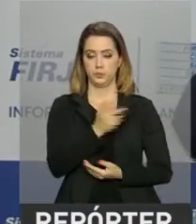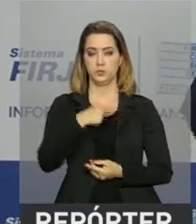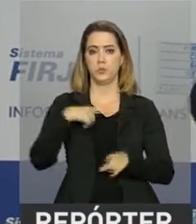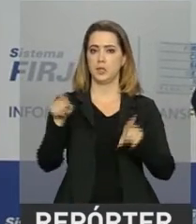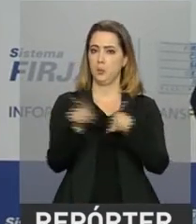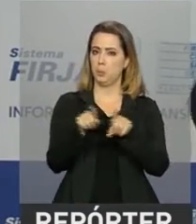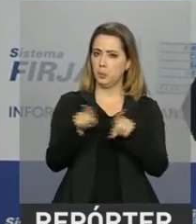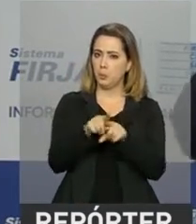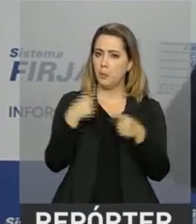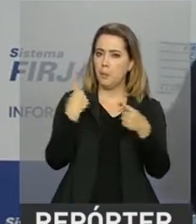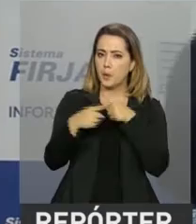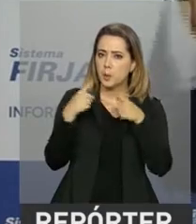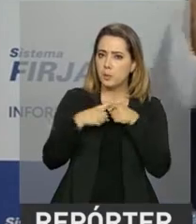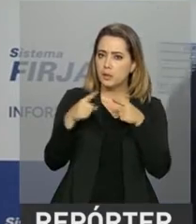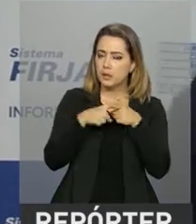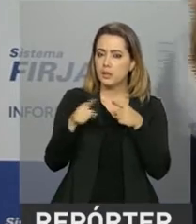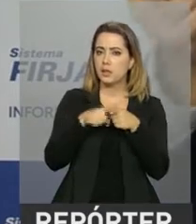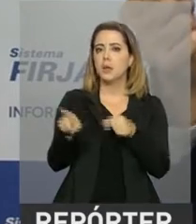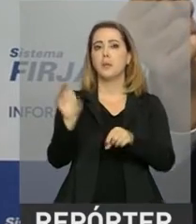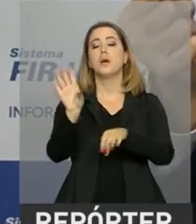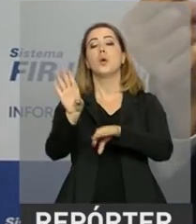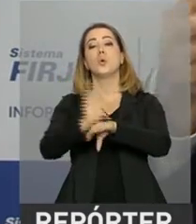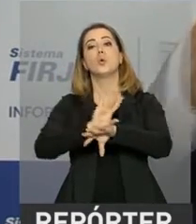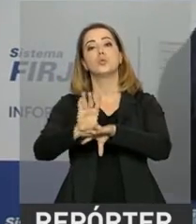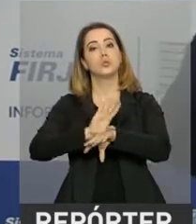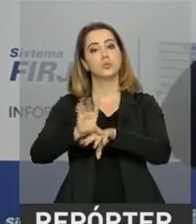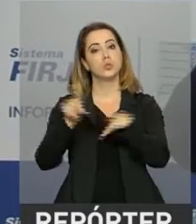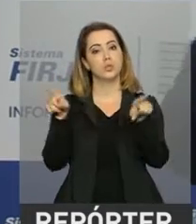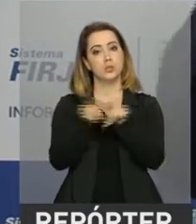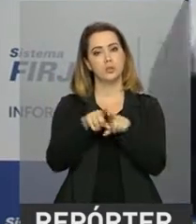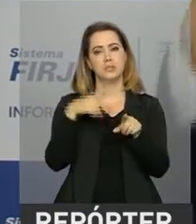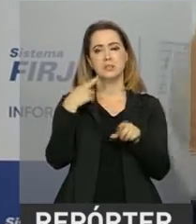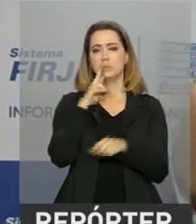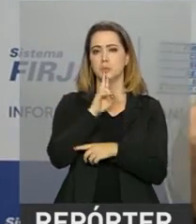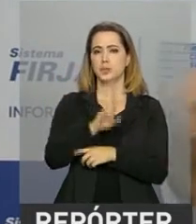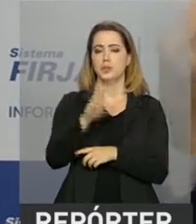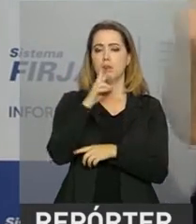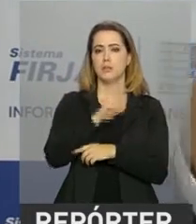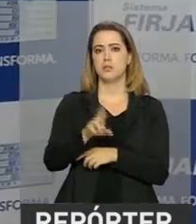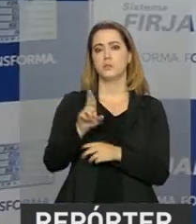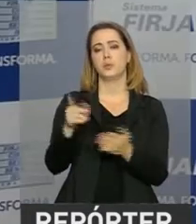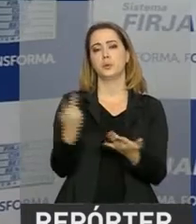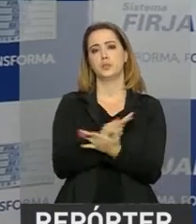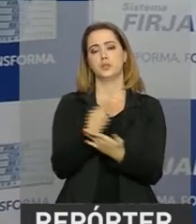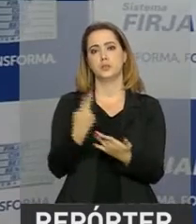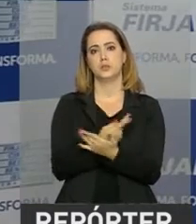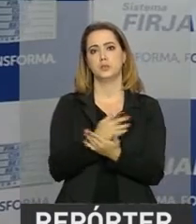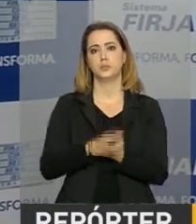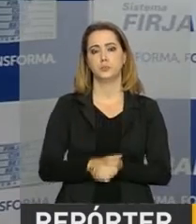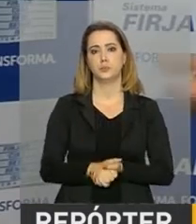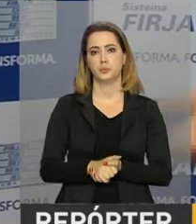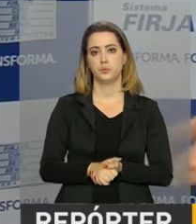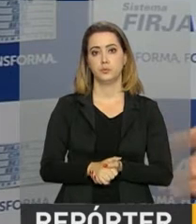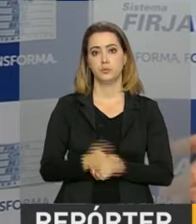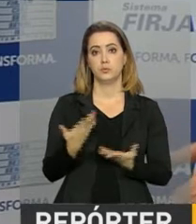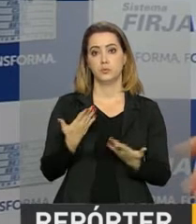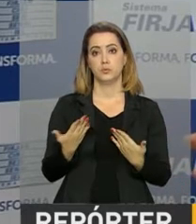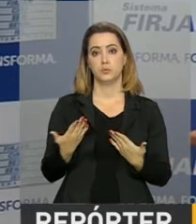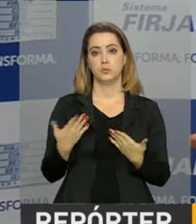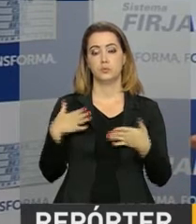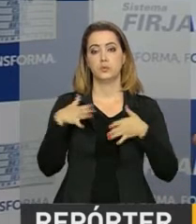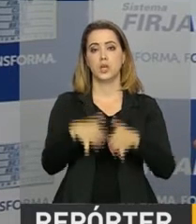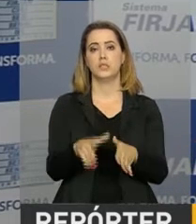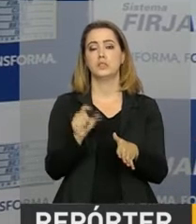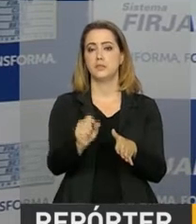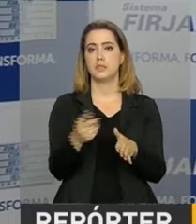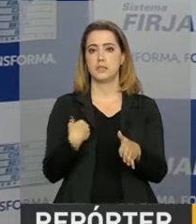de dificuldades constitucionais, a medida poderia trazer resultados negativos. A intervenção federal não será decretada